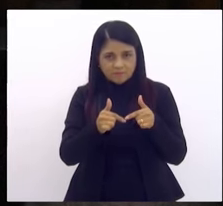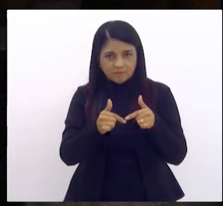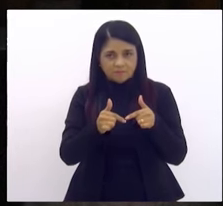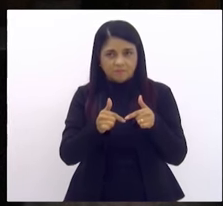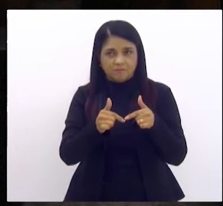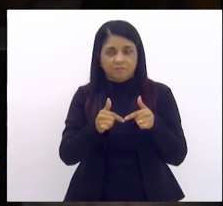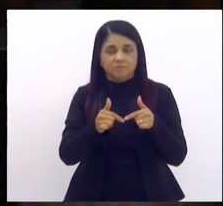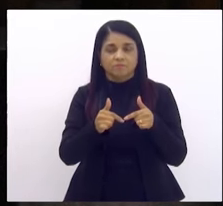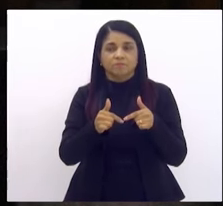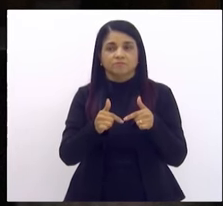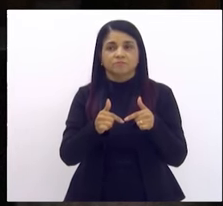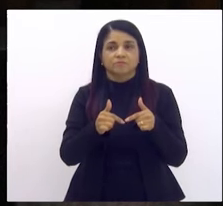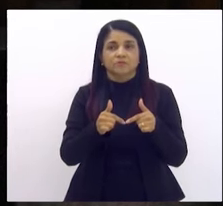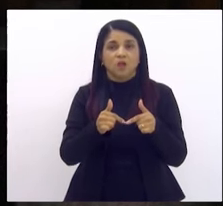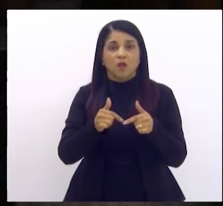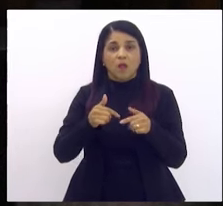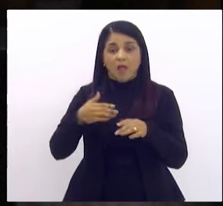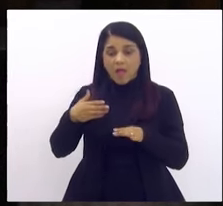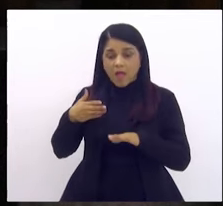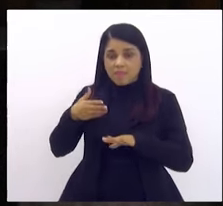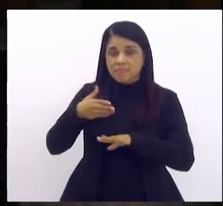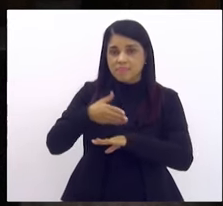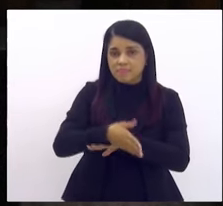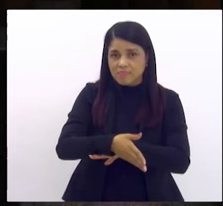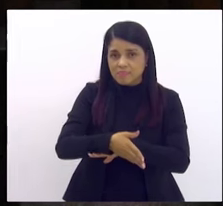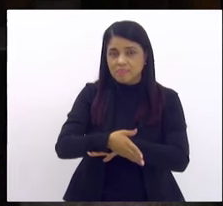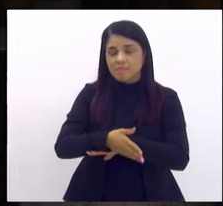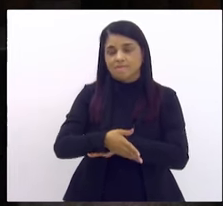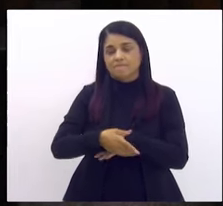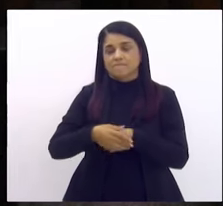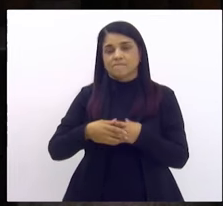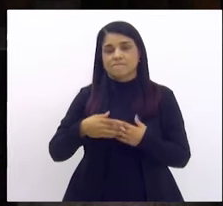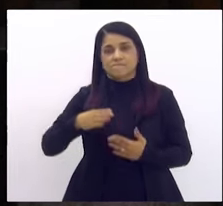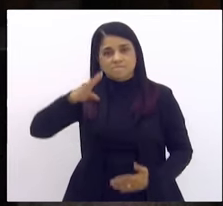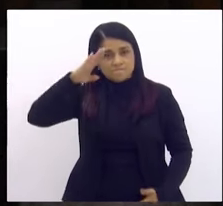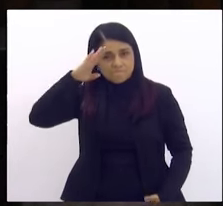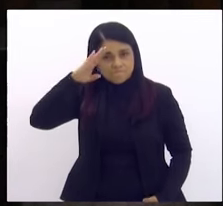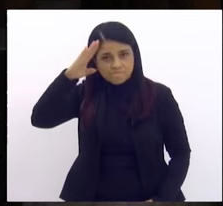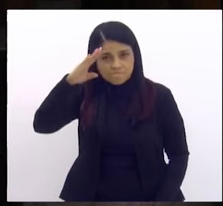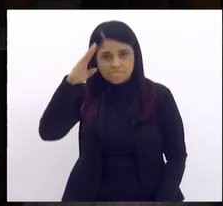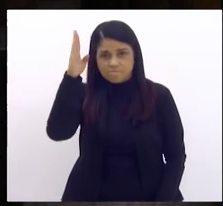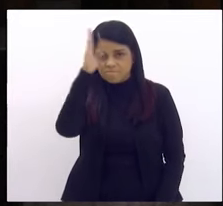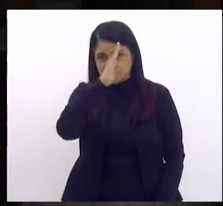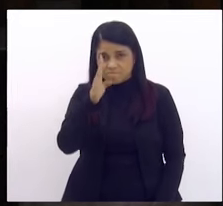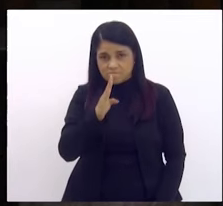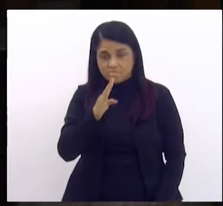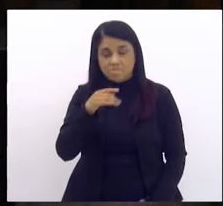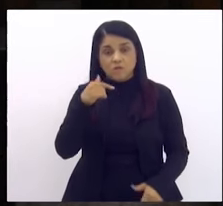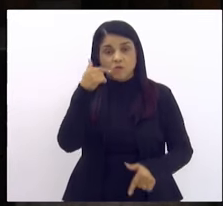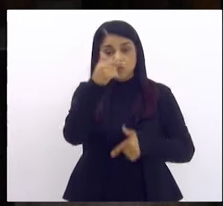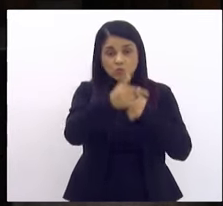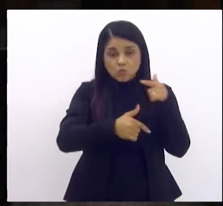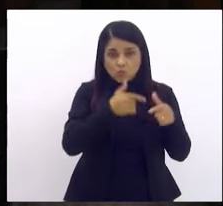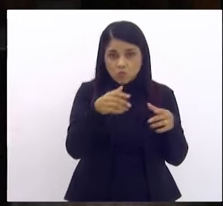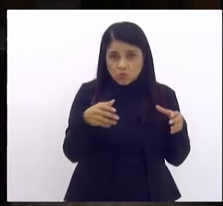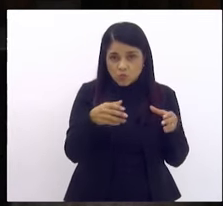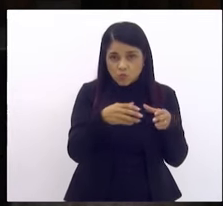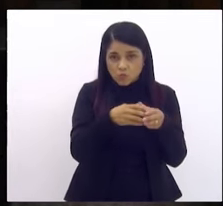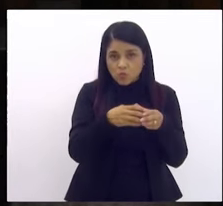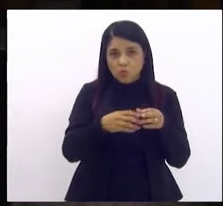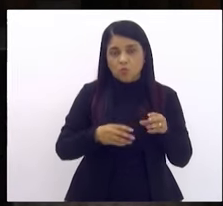com a intervenção do Exército Brasileiro, os metalúrgicos e trabalhadores, o